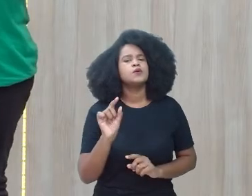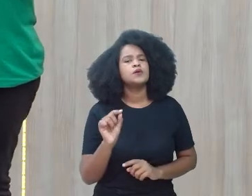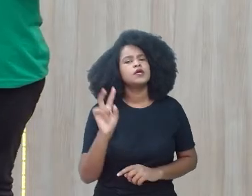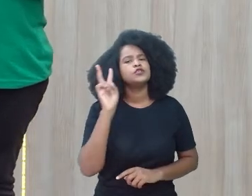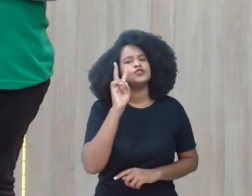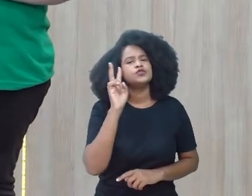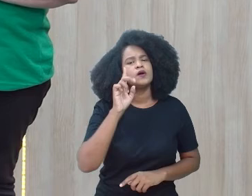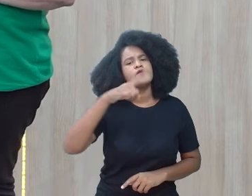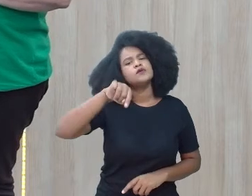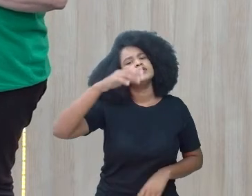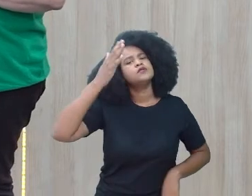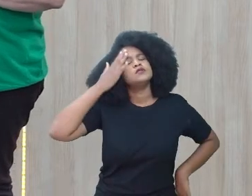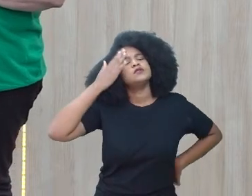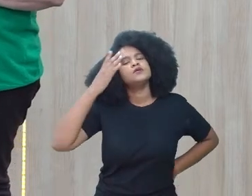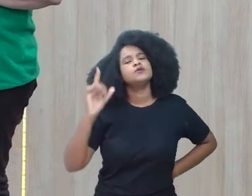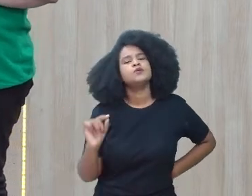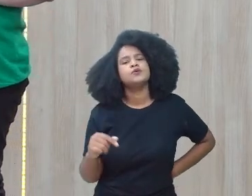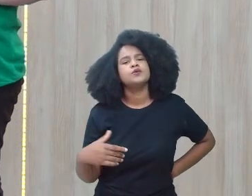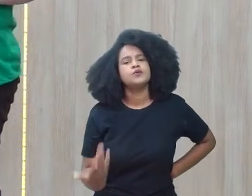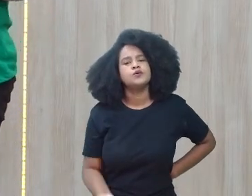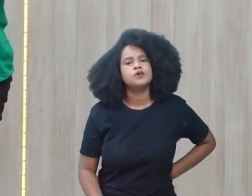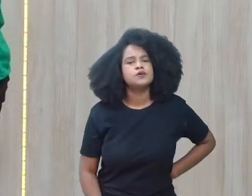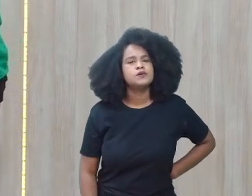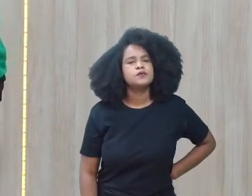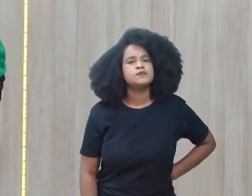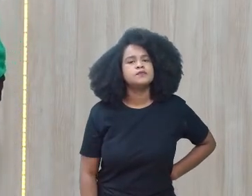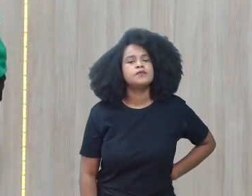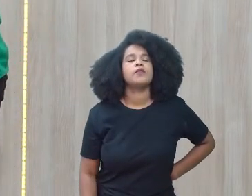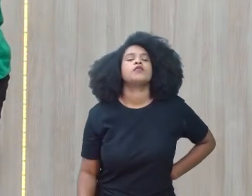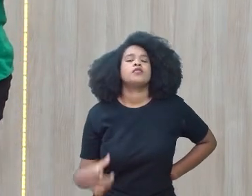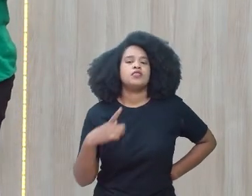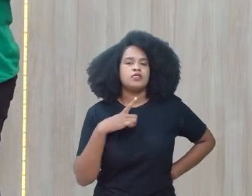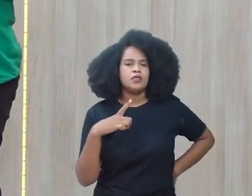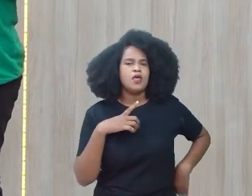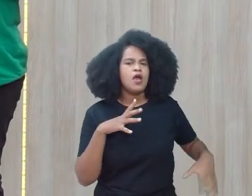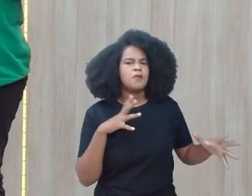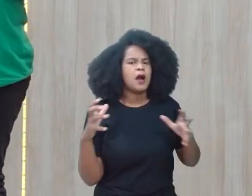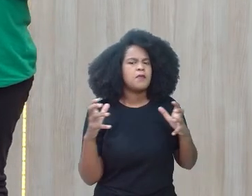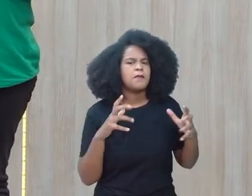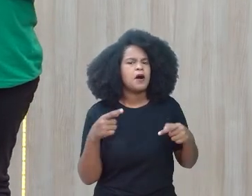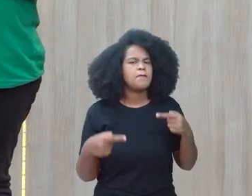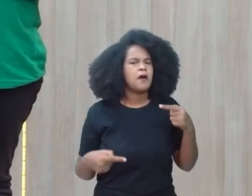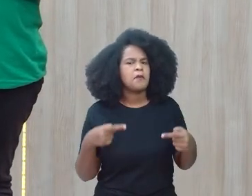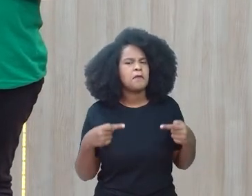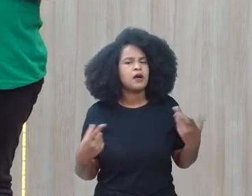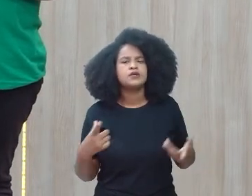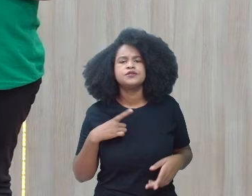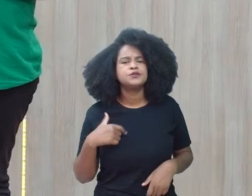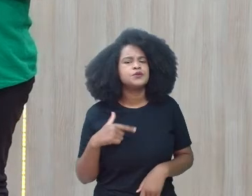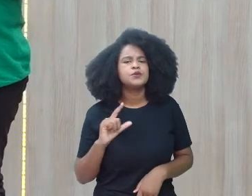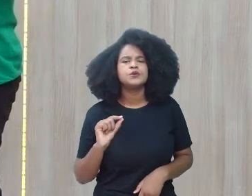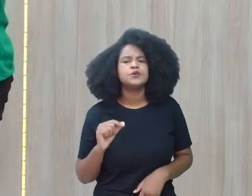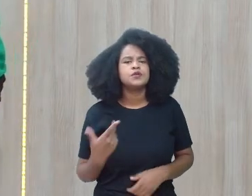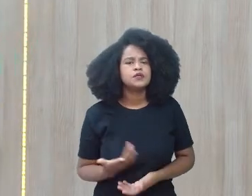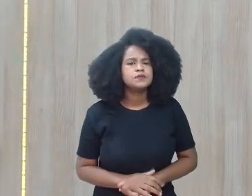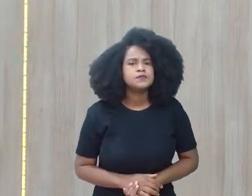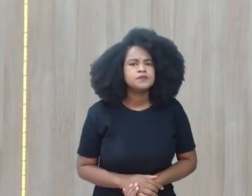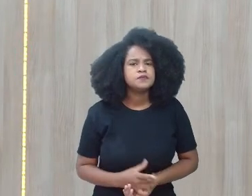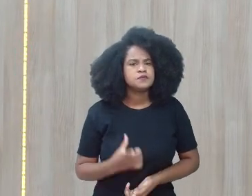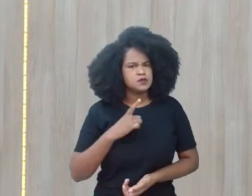vocês entenderam dessa história? Tinha competitividade, tinha mais o quê? Será que